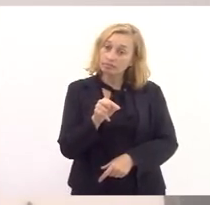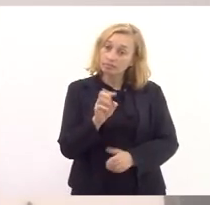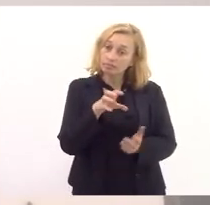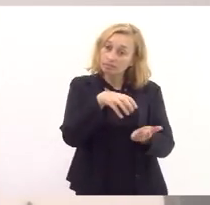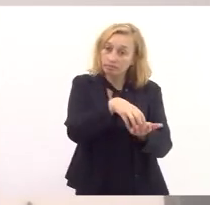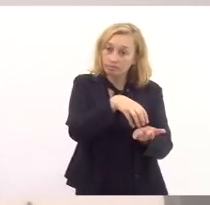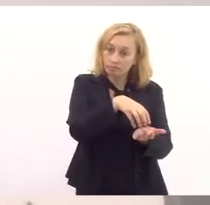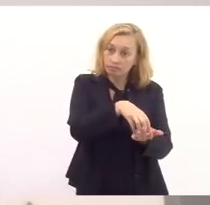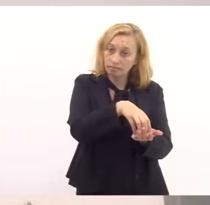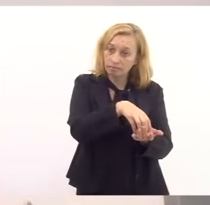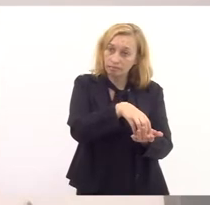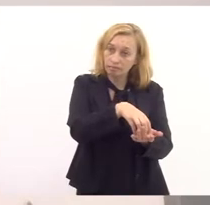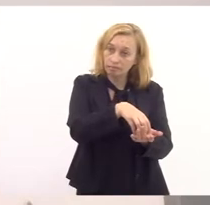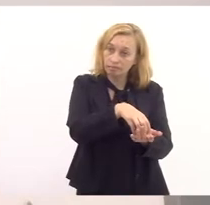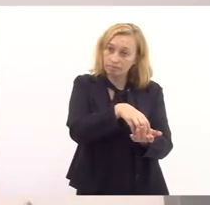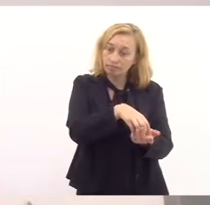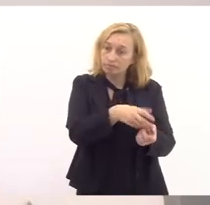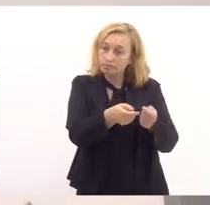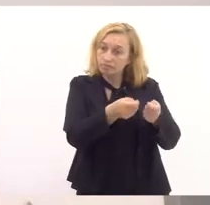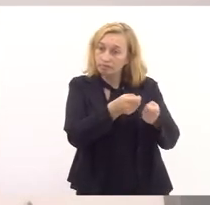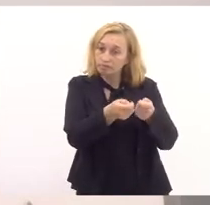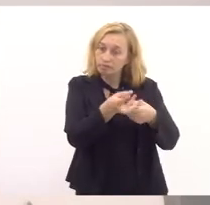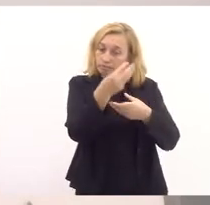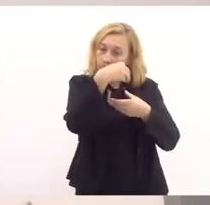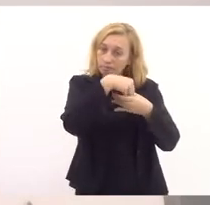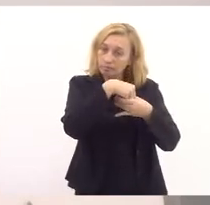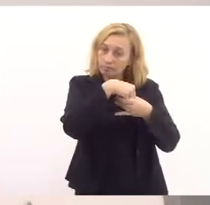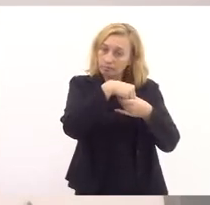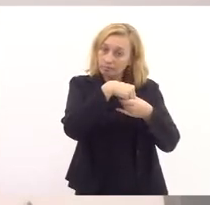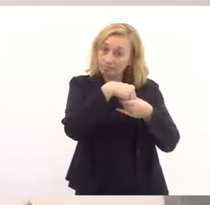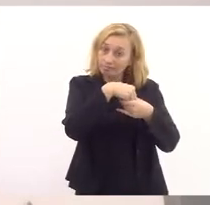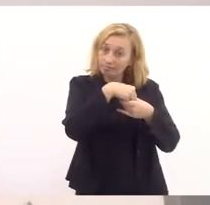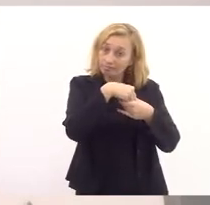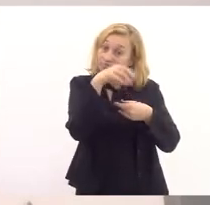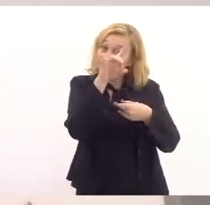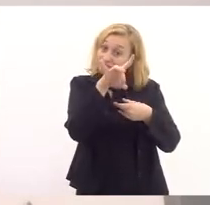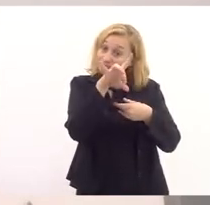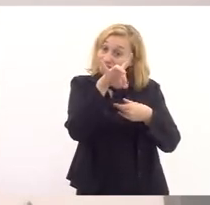órgão de controle externo,